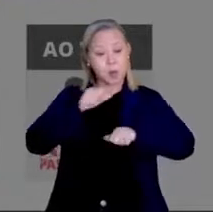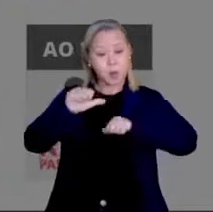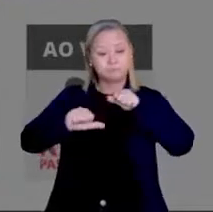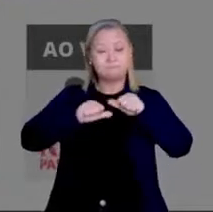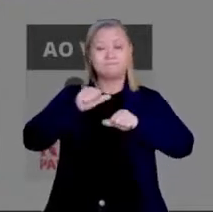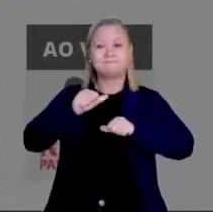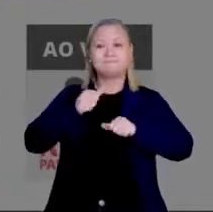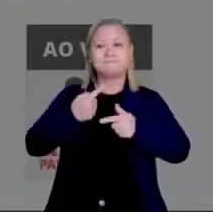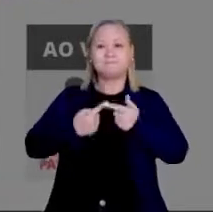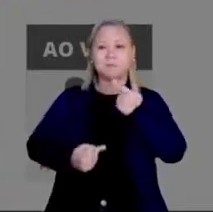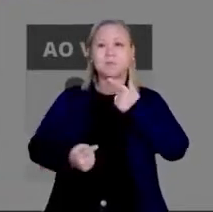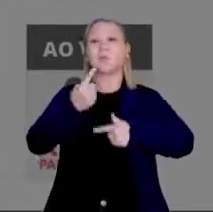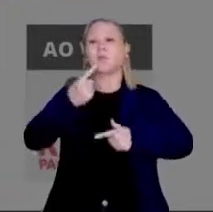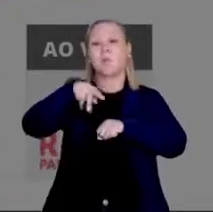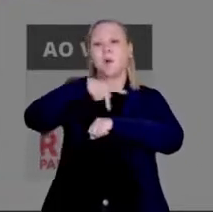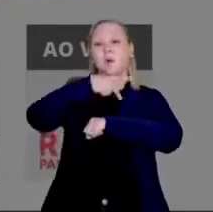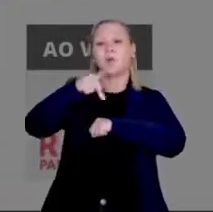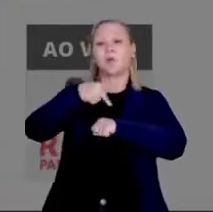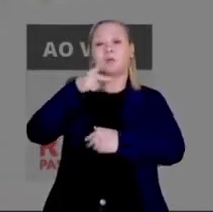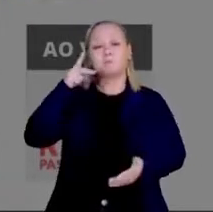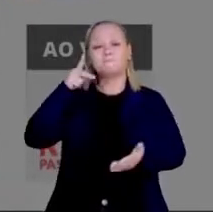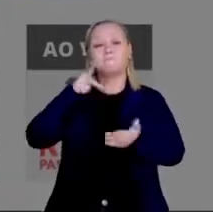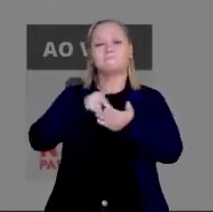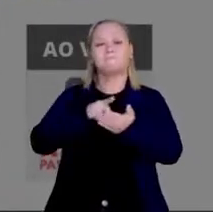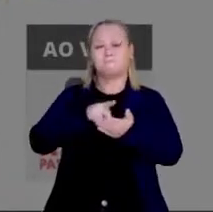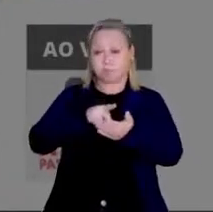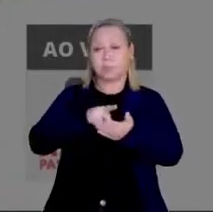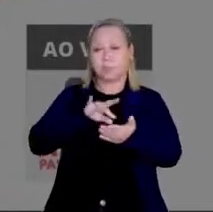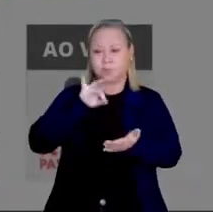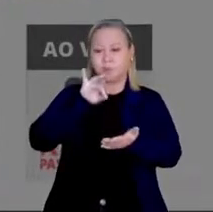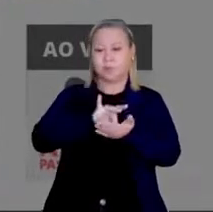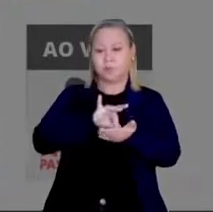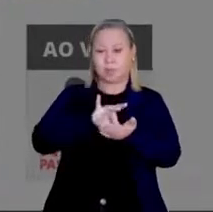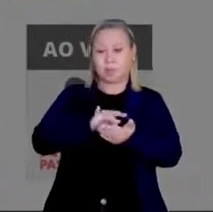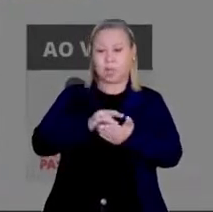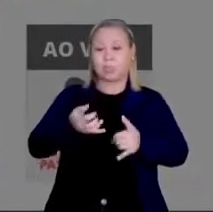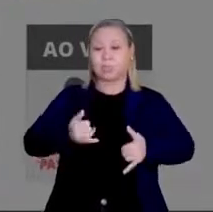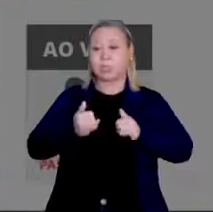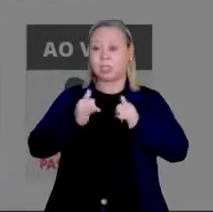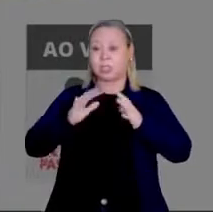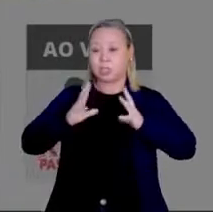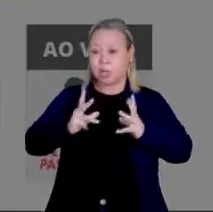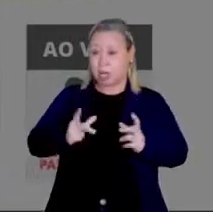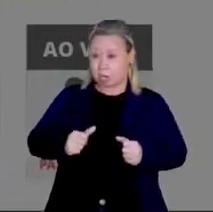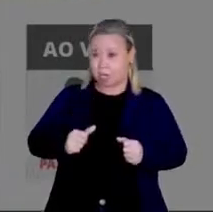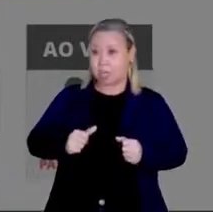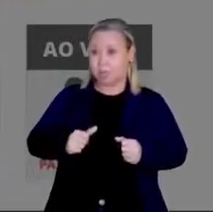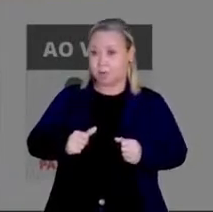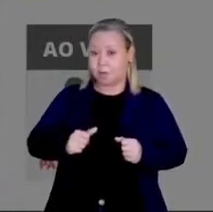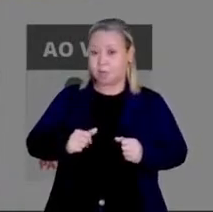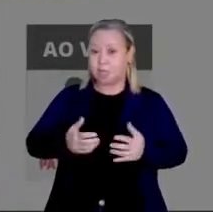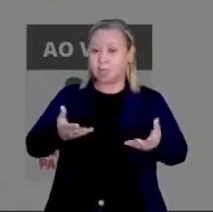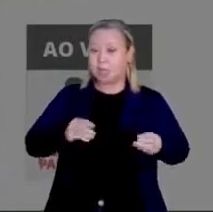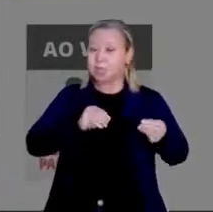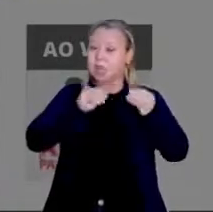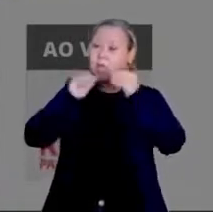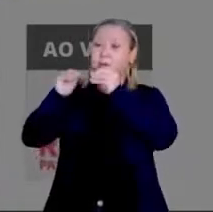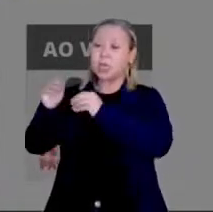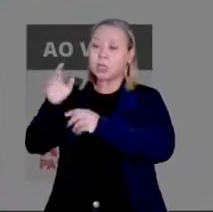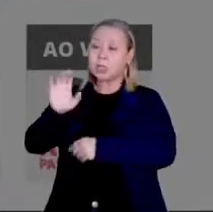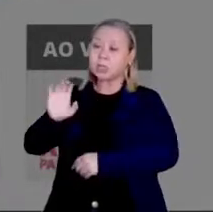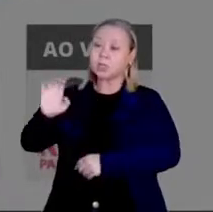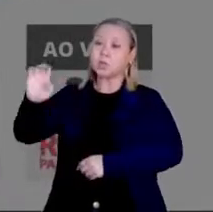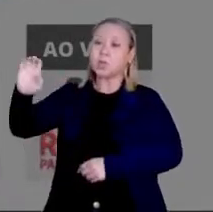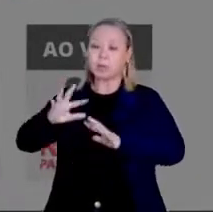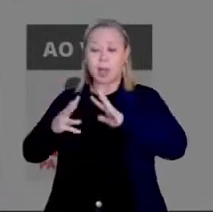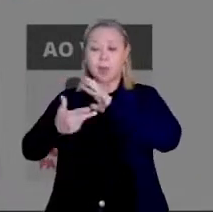cara, é só você, Romário, aproveita, me manda isso no e-mail, manda para o Crispiniano, que falou com você, ou para o Stuka,